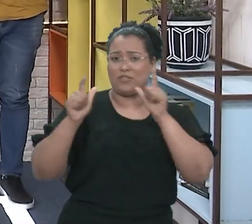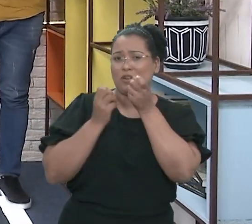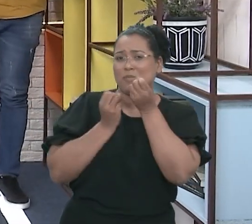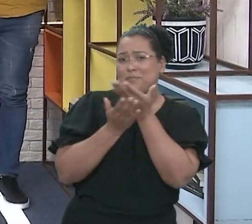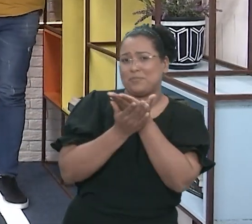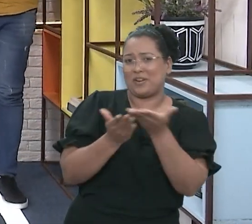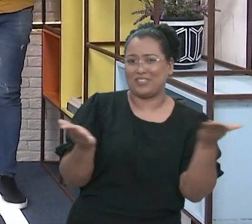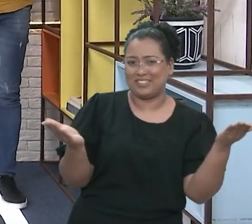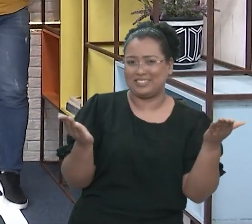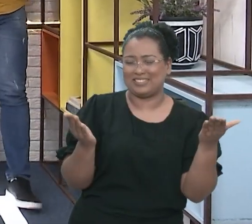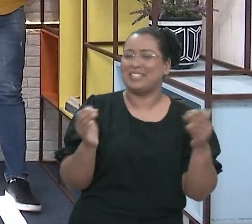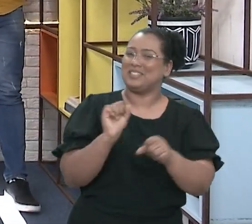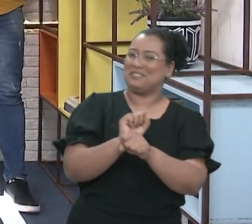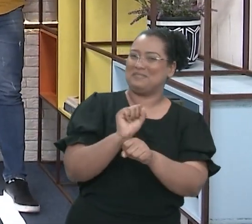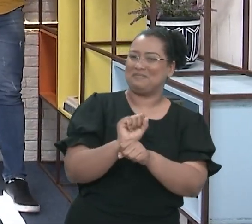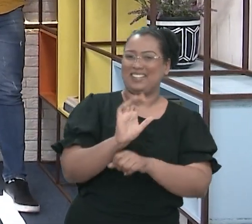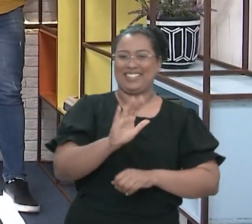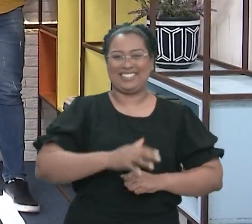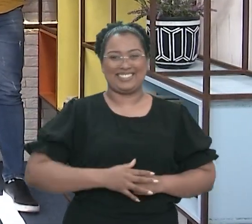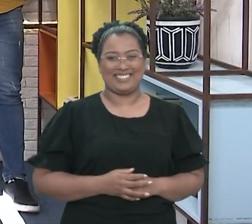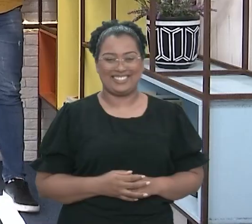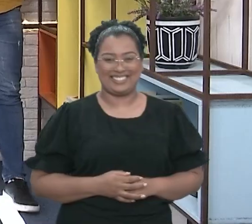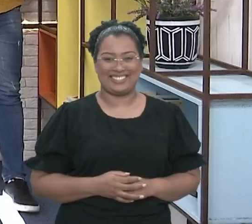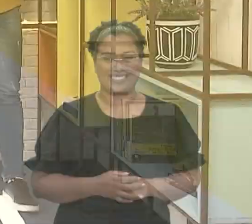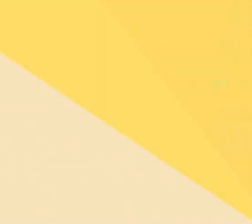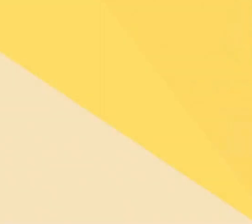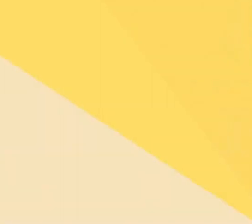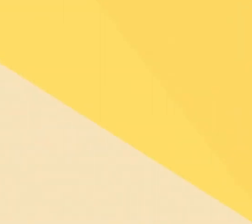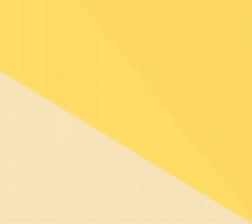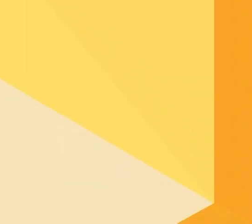para você, então não saia daí.